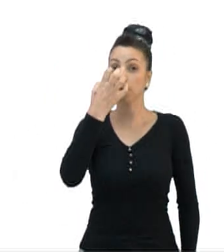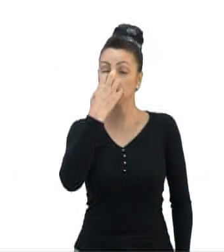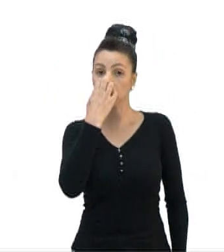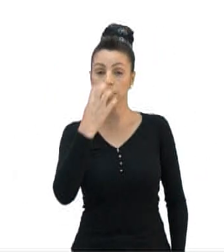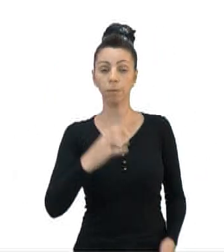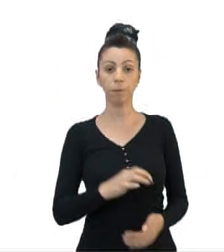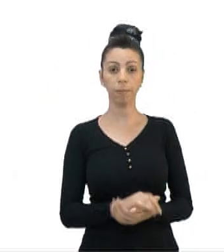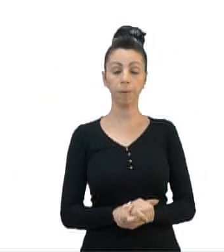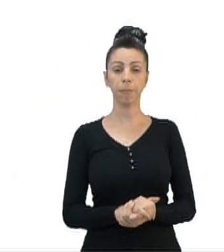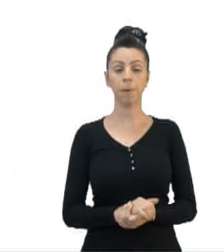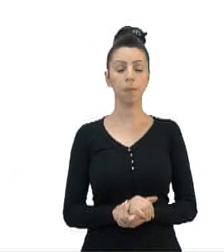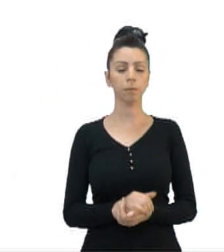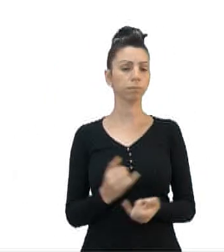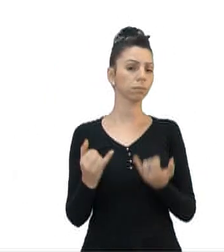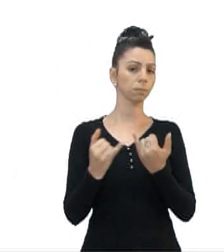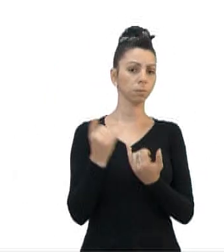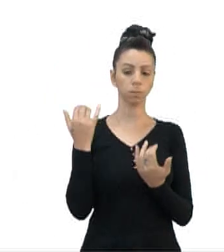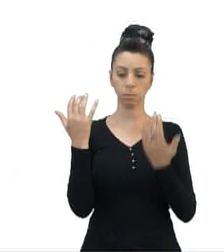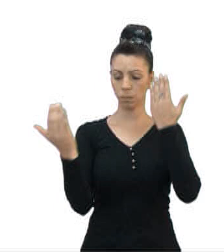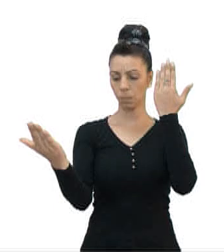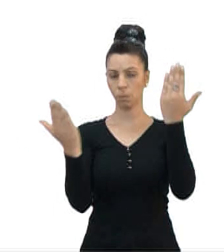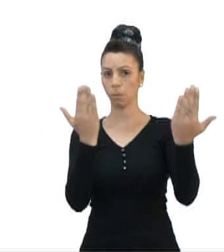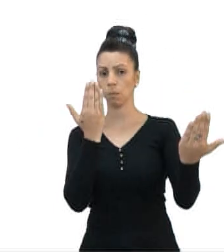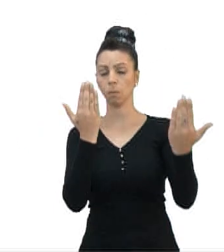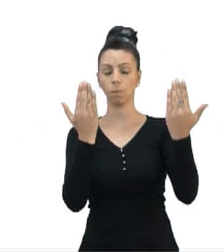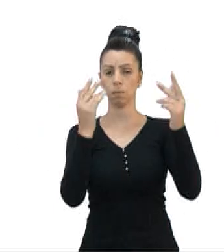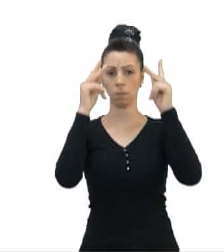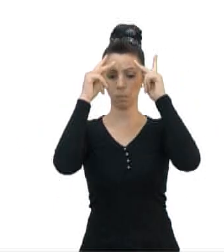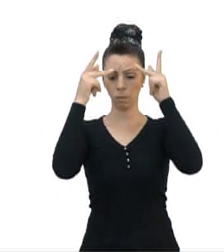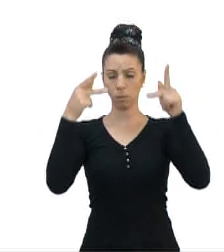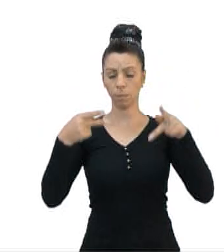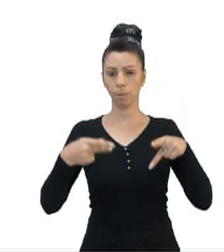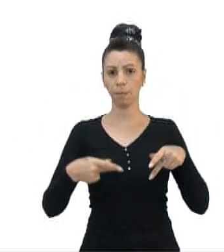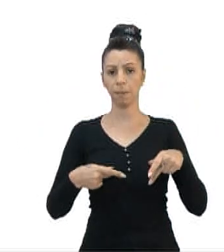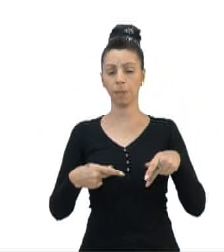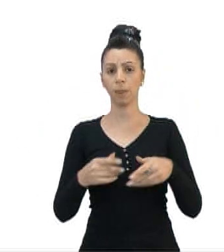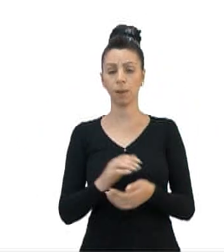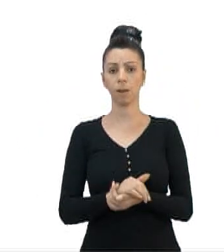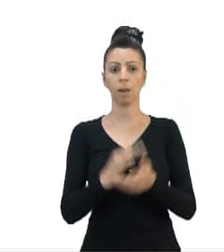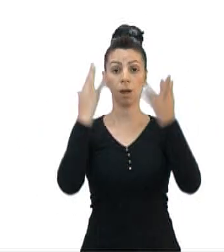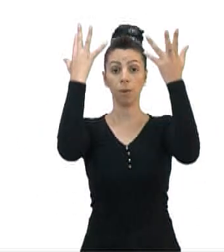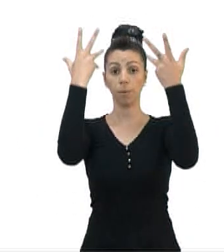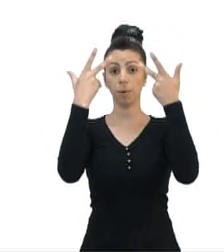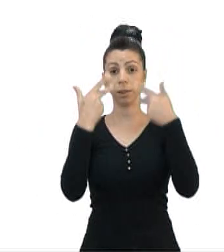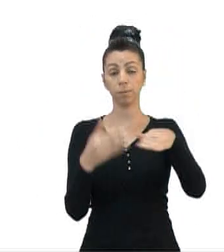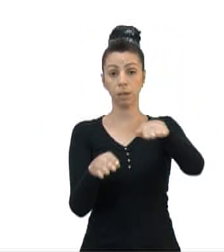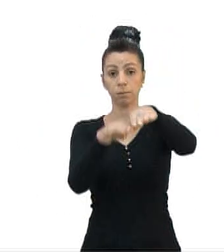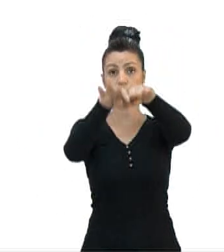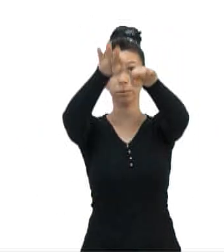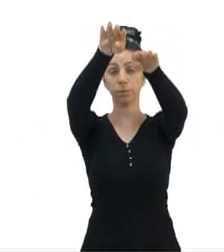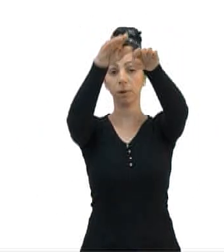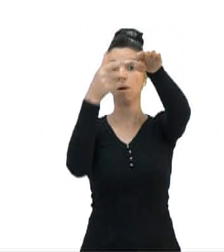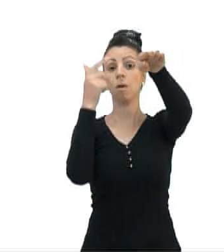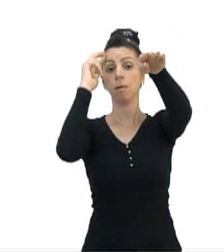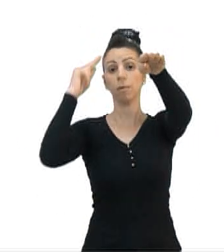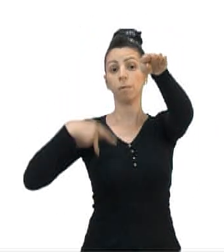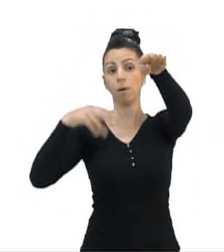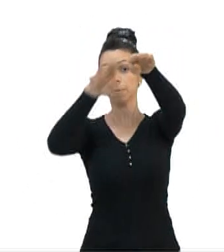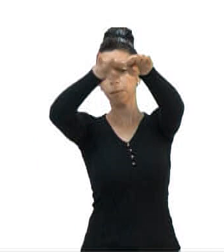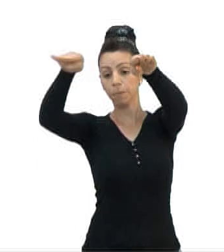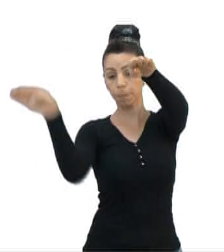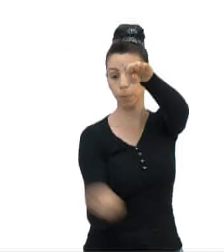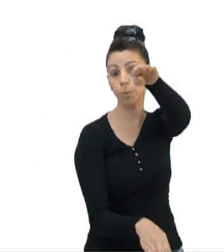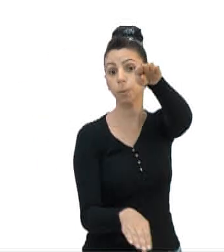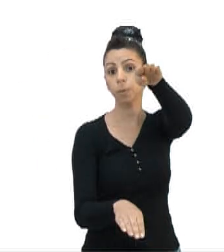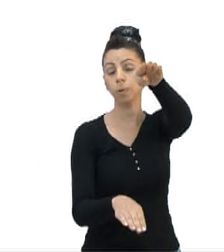Parece-nos que há uma comparação que coloca o homem em um lugar abaixo do rato, tamanha sua falta de dignidade